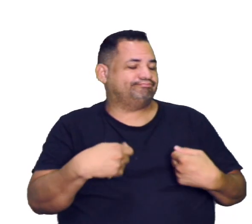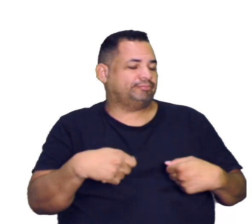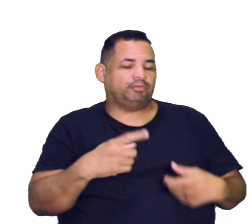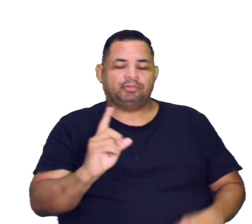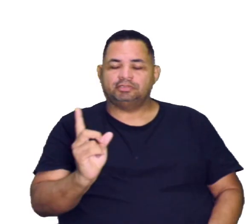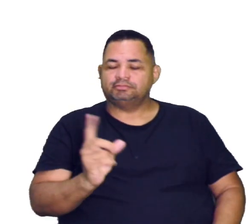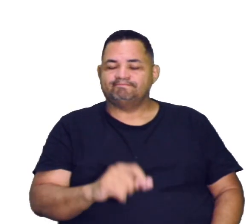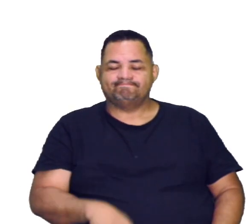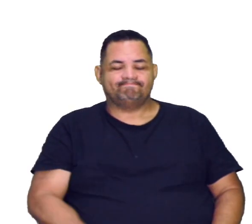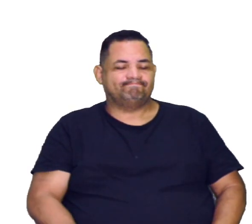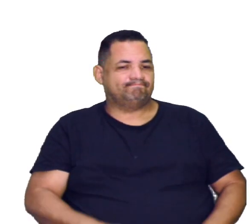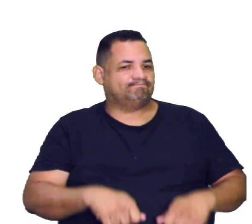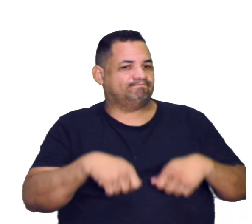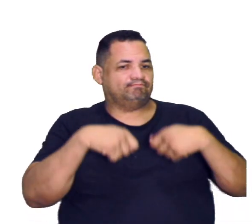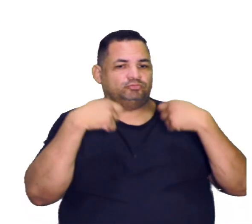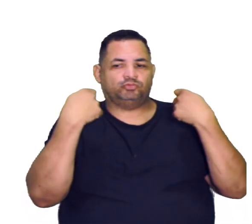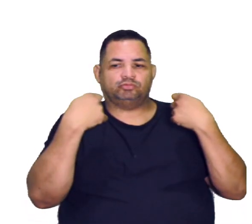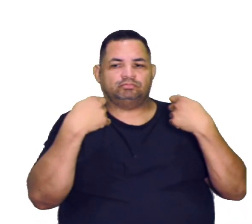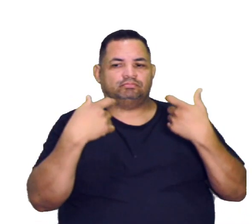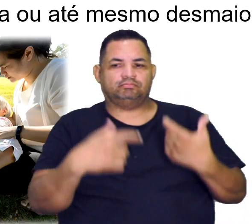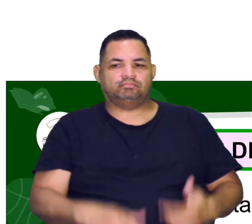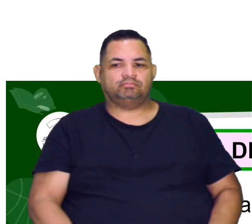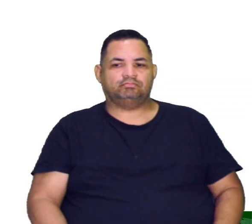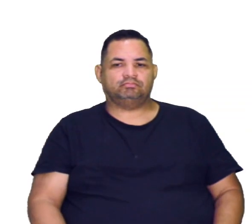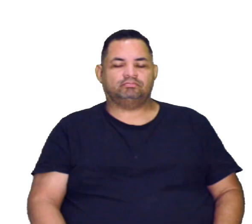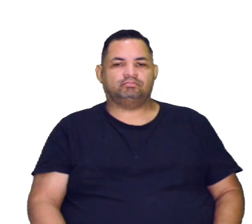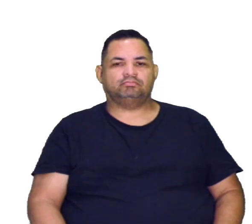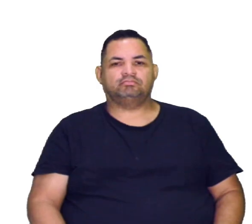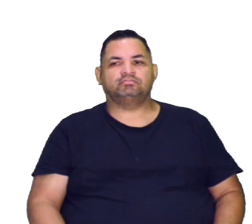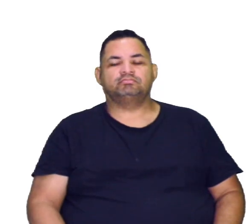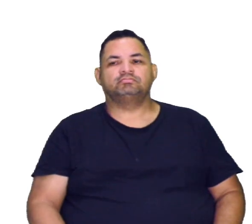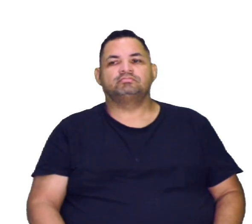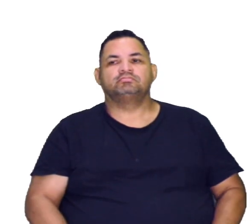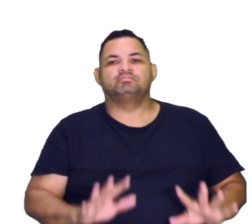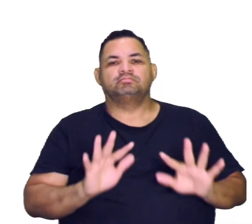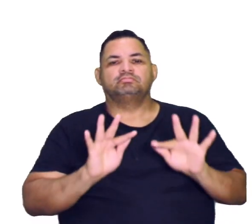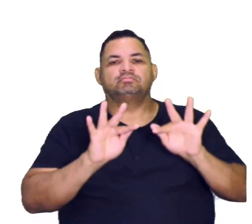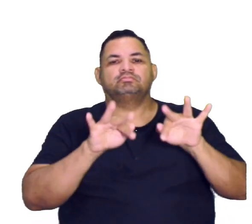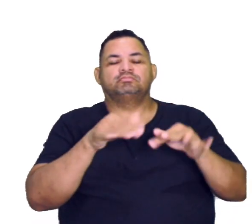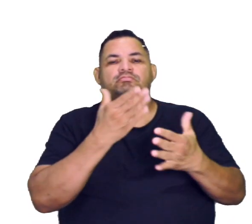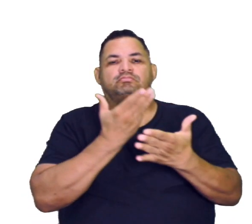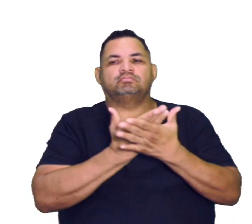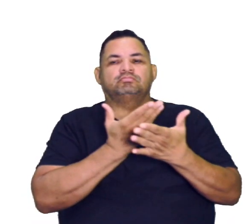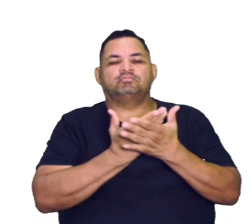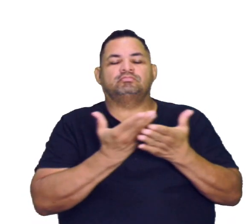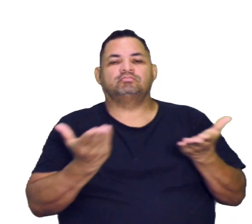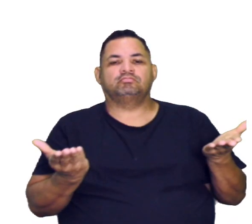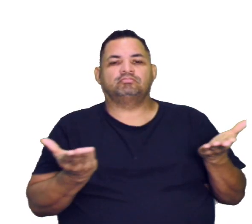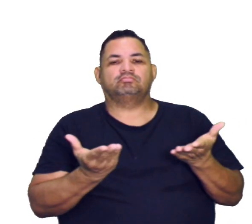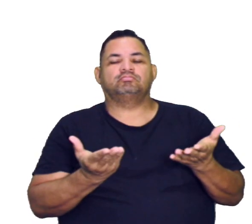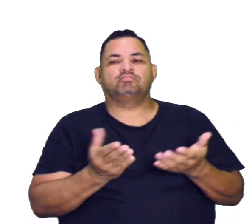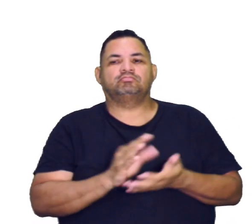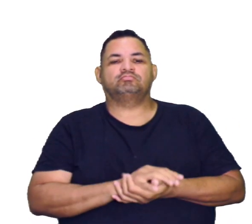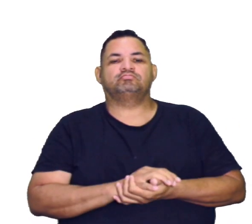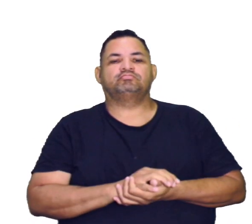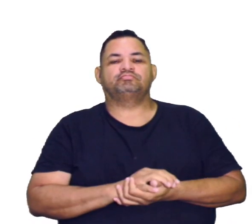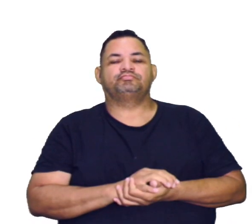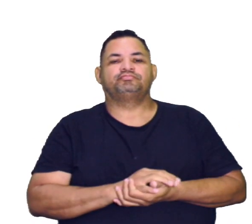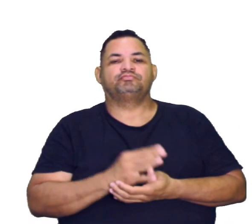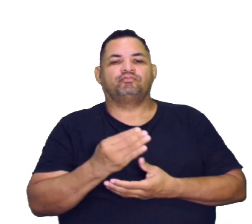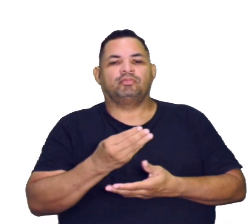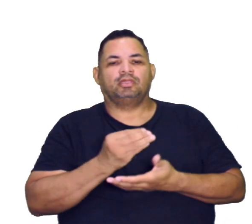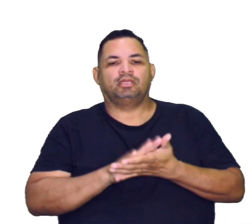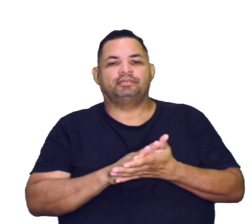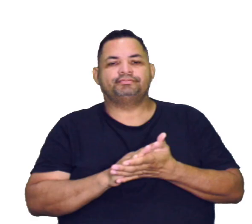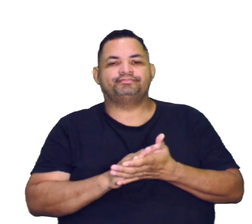desnecessária, né? Nunca vai ser bom uma arritmia. E aí, para nós fecharmos a nossa aula de hoje, o que a Prof. Iris traz como sugestão